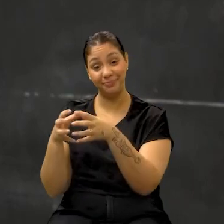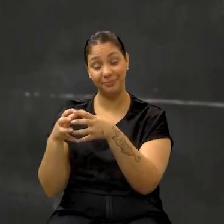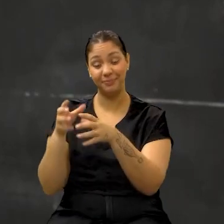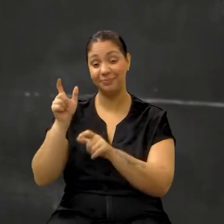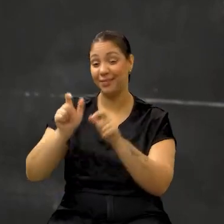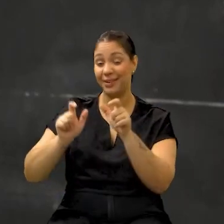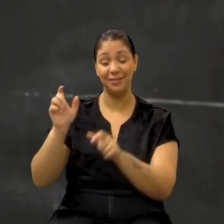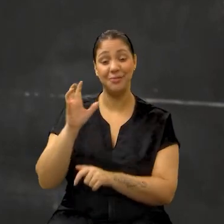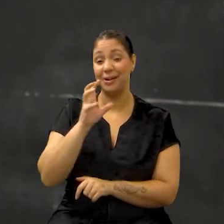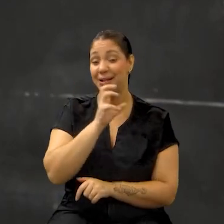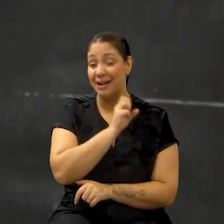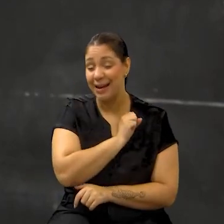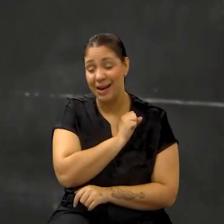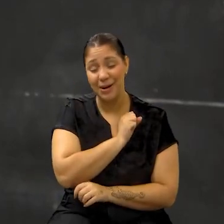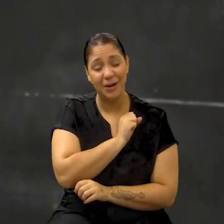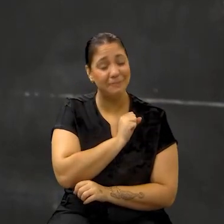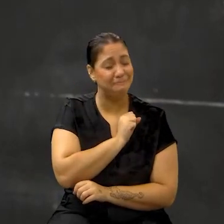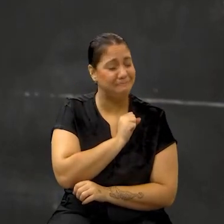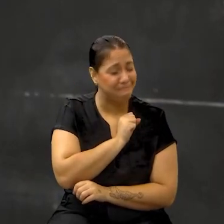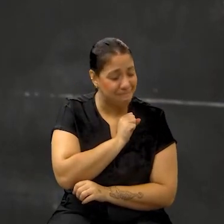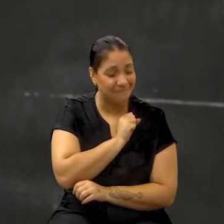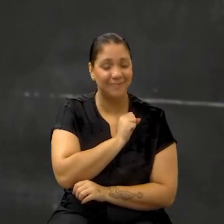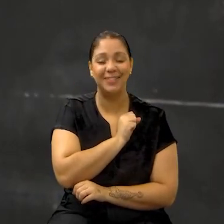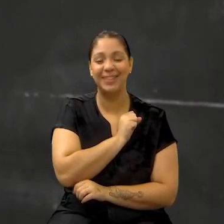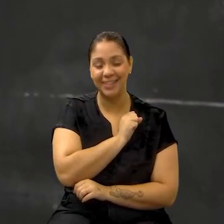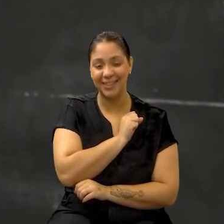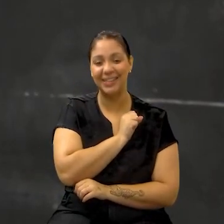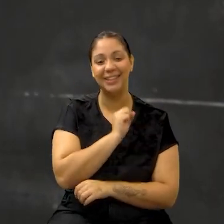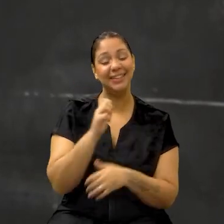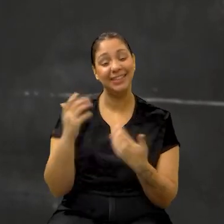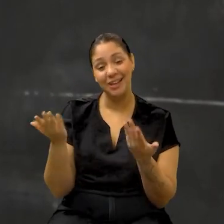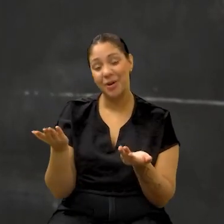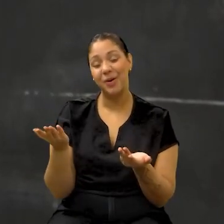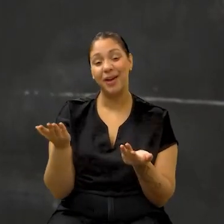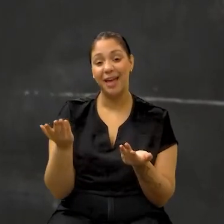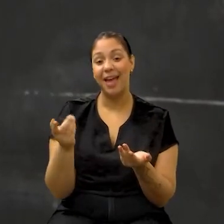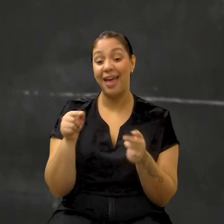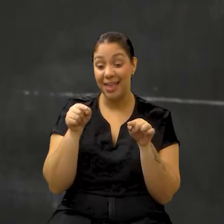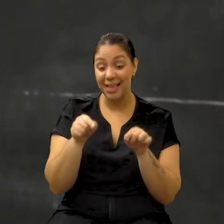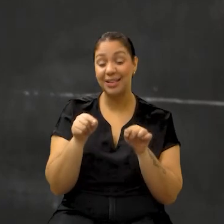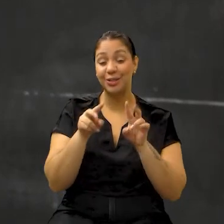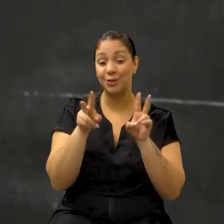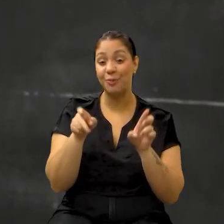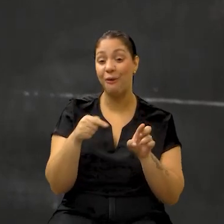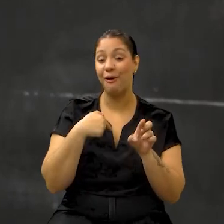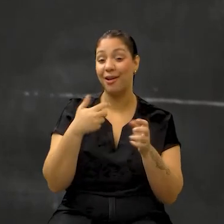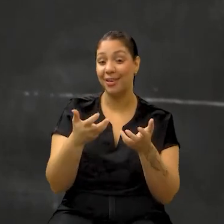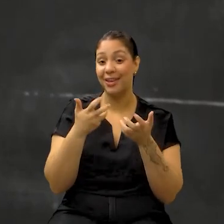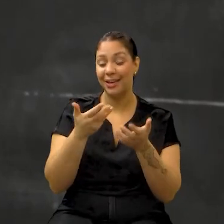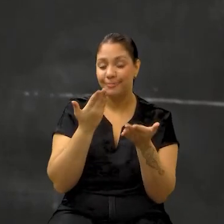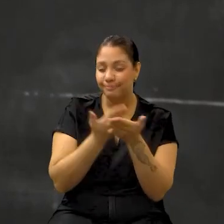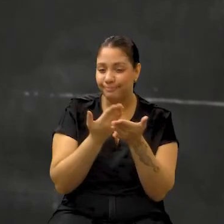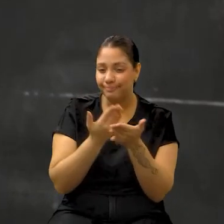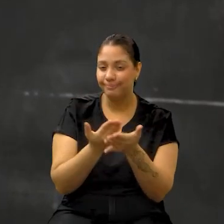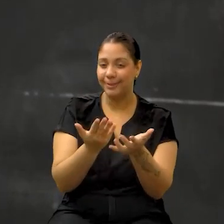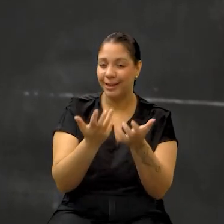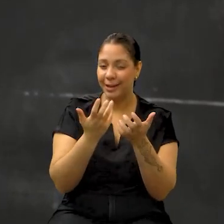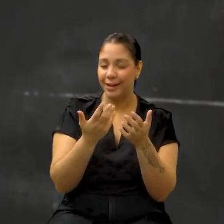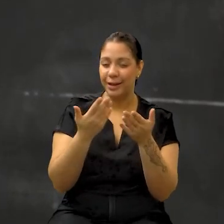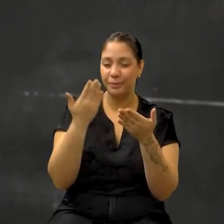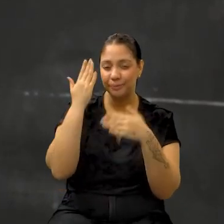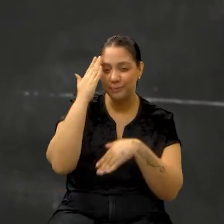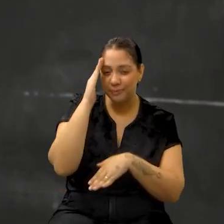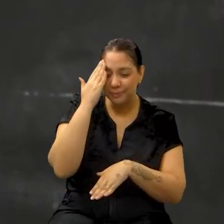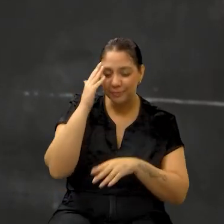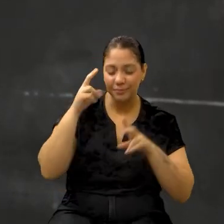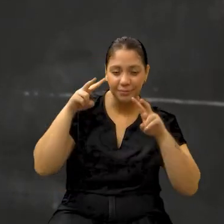tempo, existe uma outra parte que ama ferozmente. E foi essa coisa mesmo que fez eu querer estudar, que